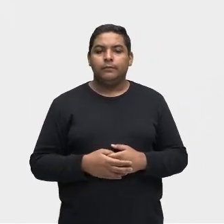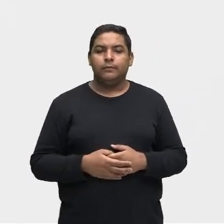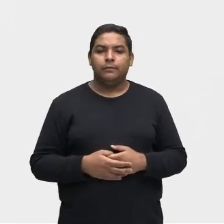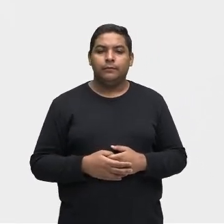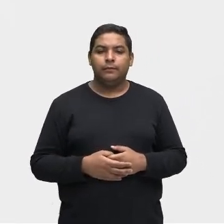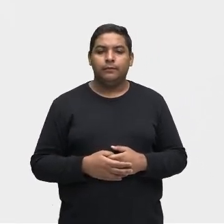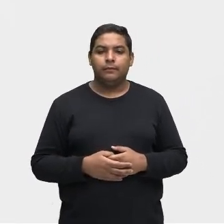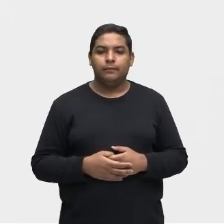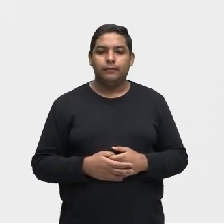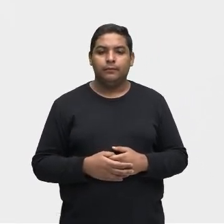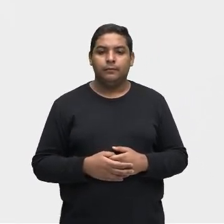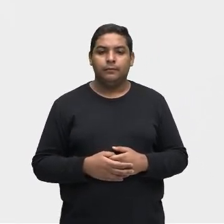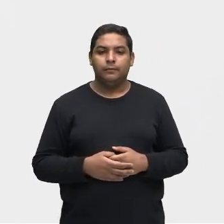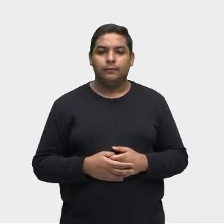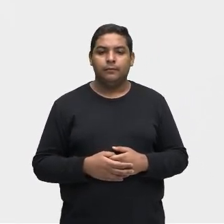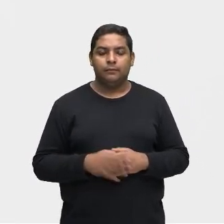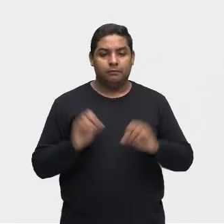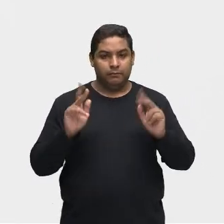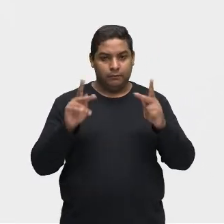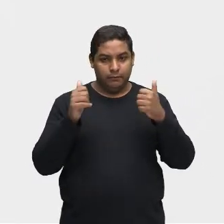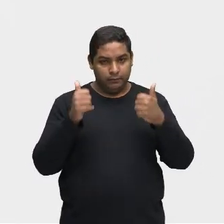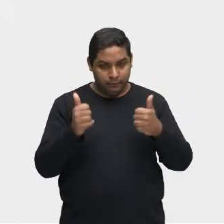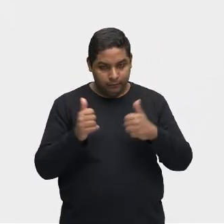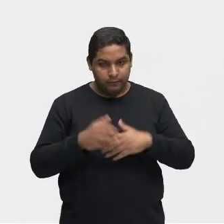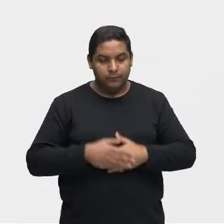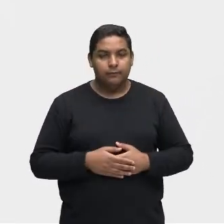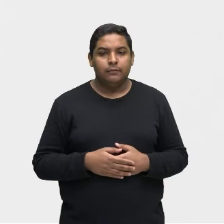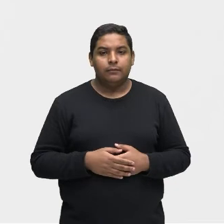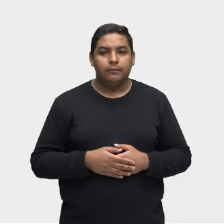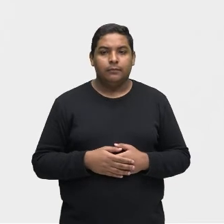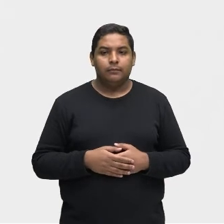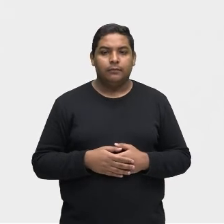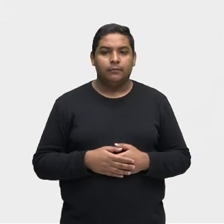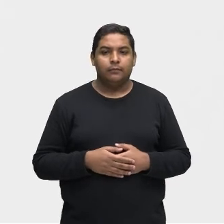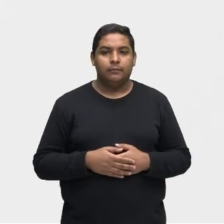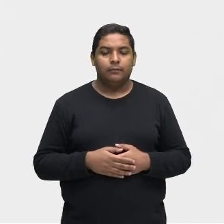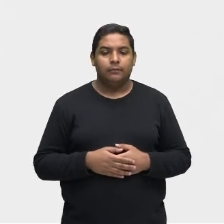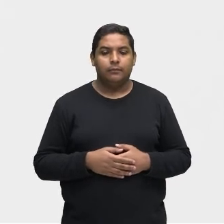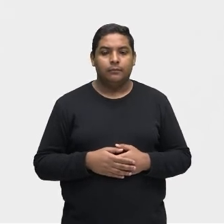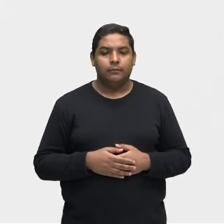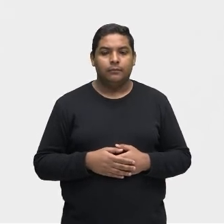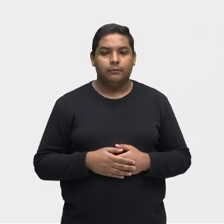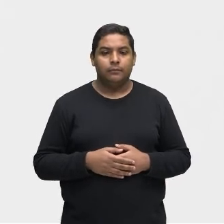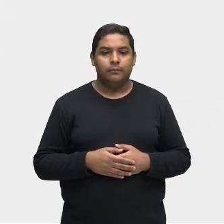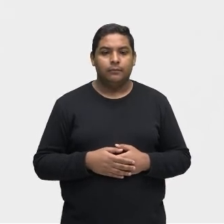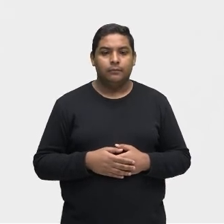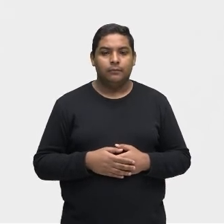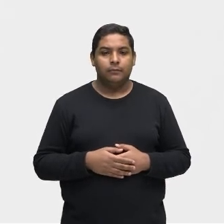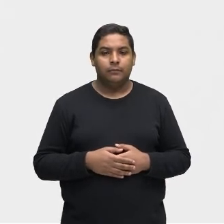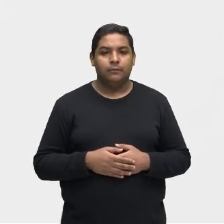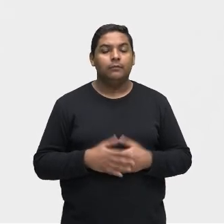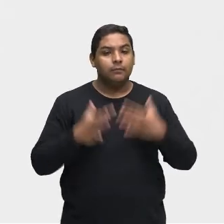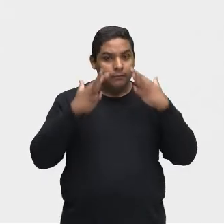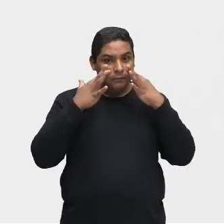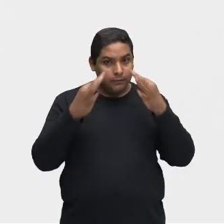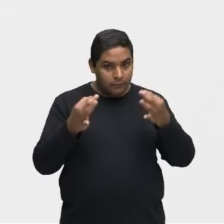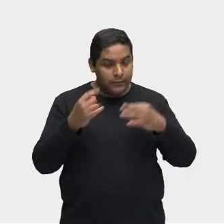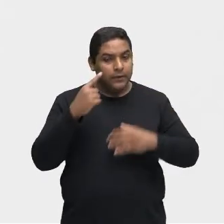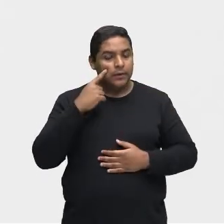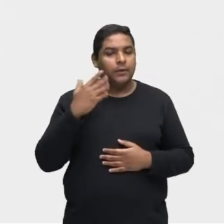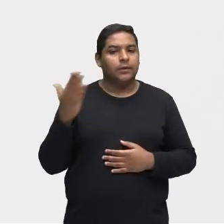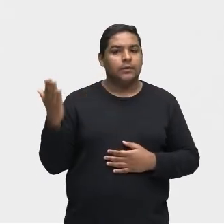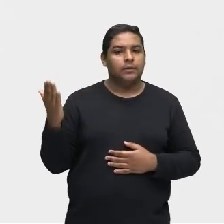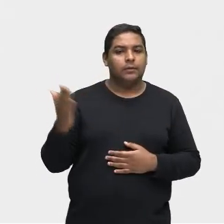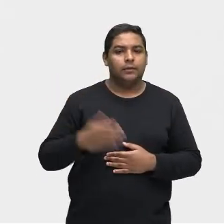lados paralelos, beleza? Dado isso, ora, você vai botar o teu olho, ó, vai botar o teu